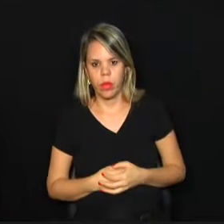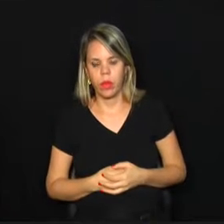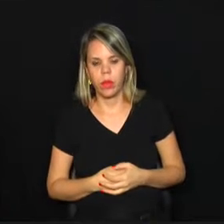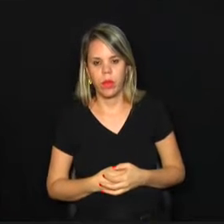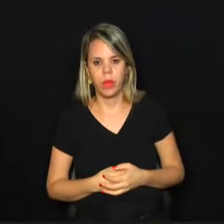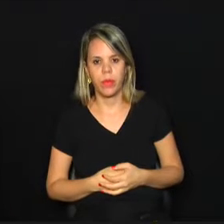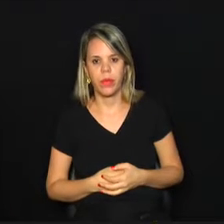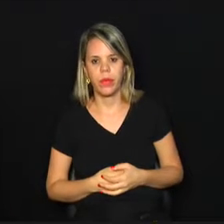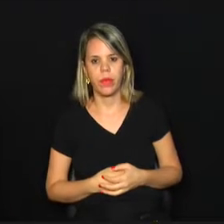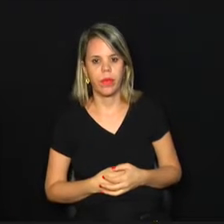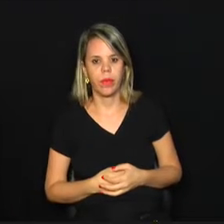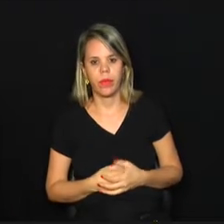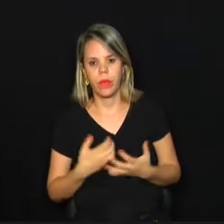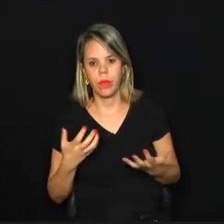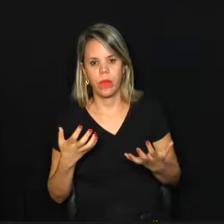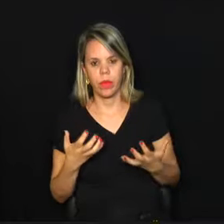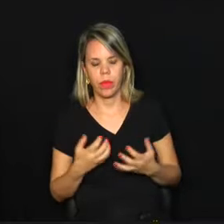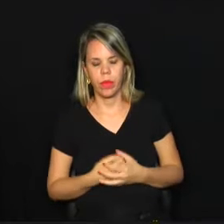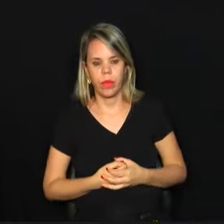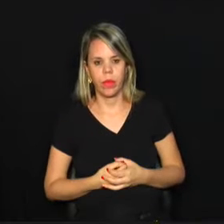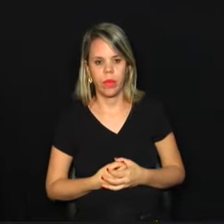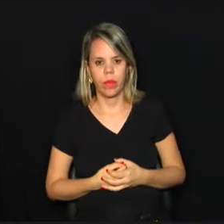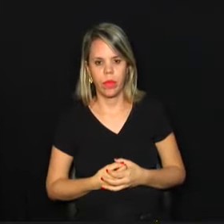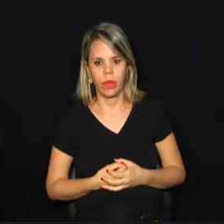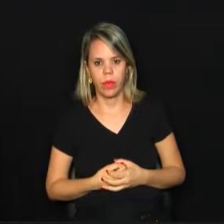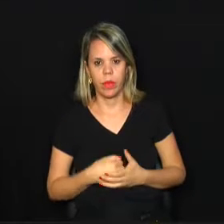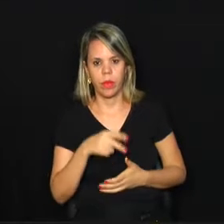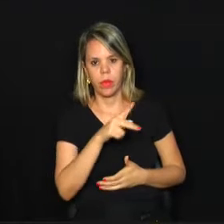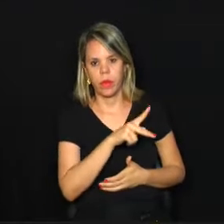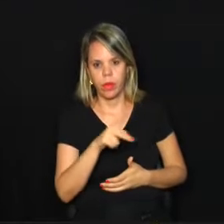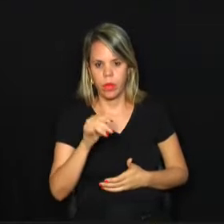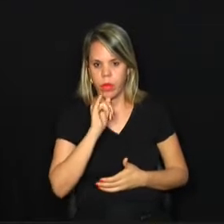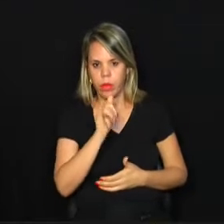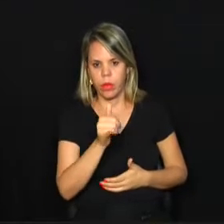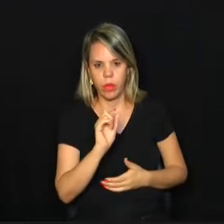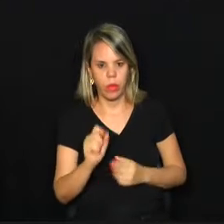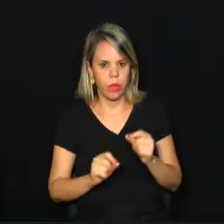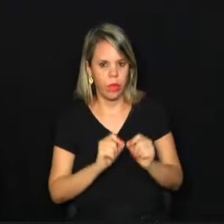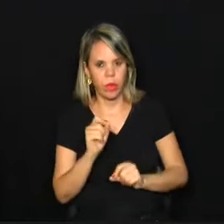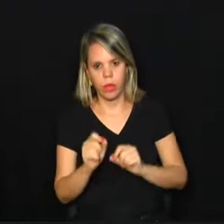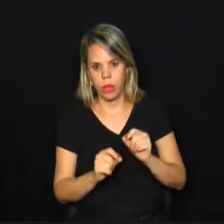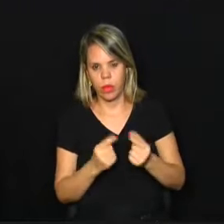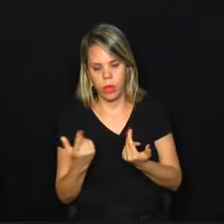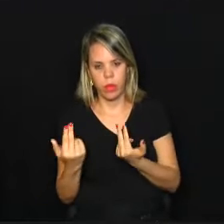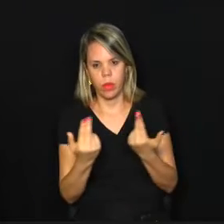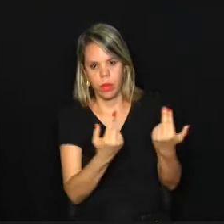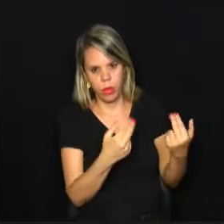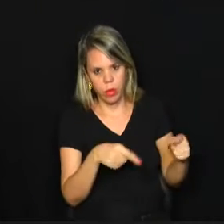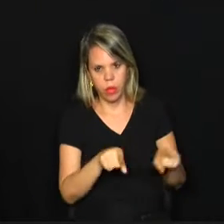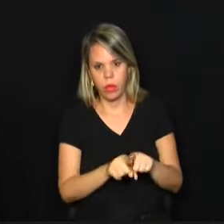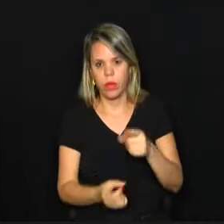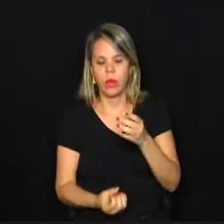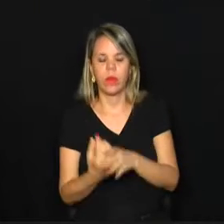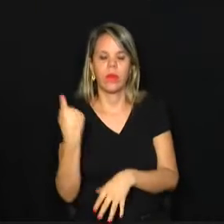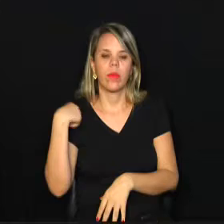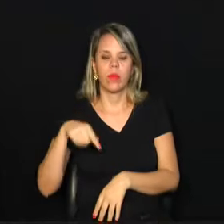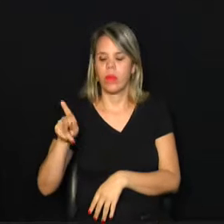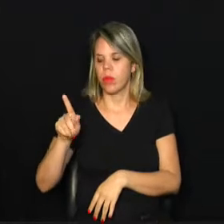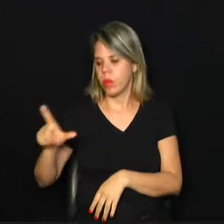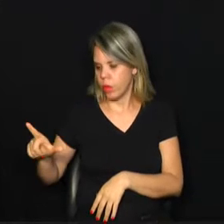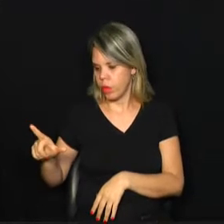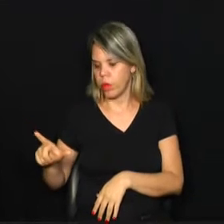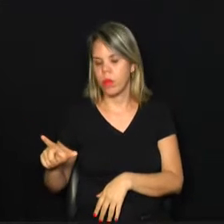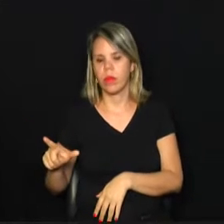sentido. Queria, senhor presidente, dizer que assim como também aconteceu no PL